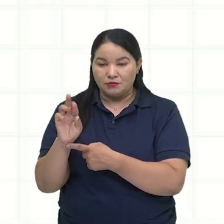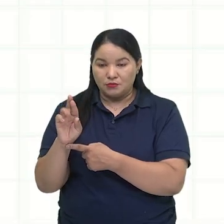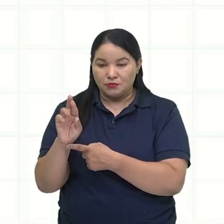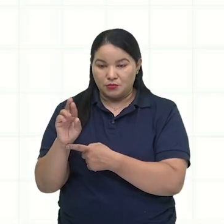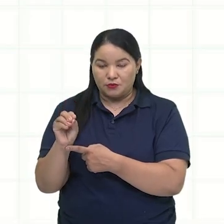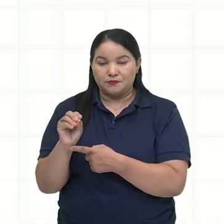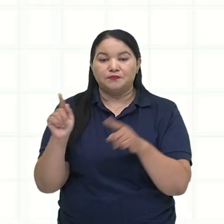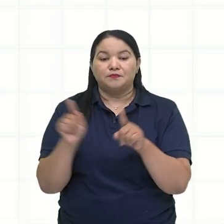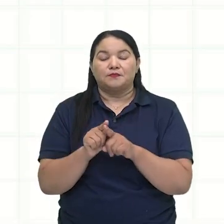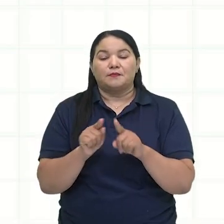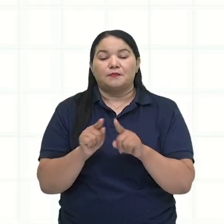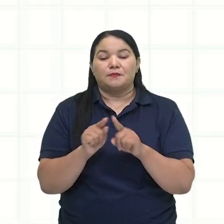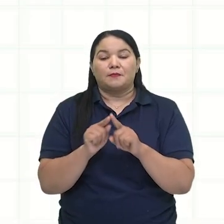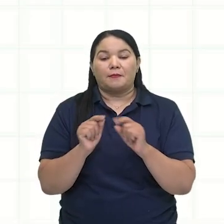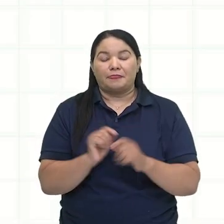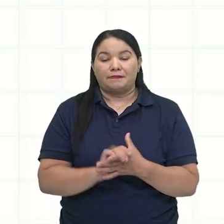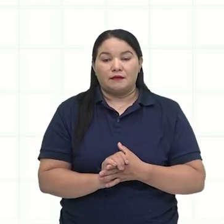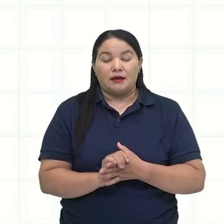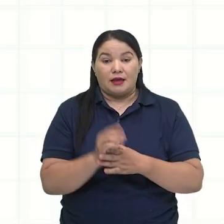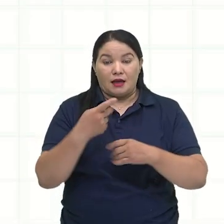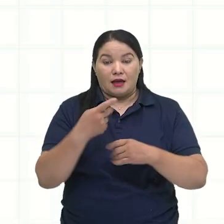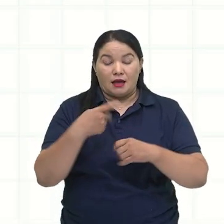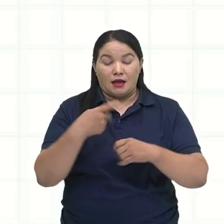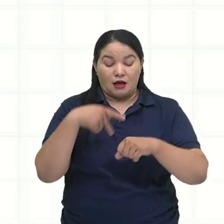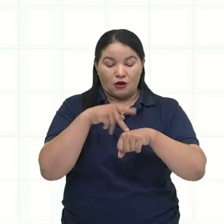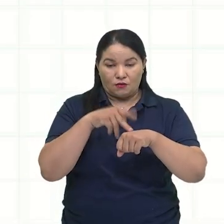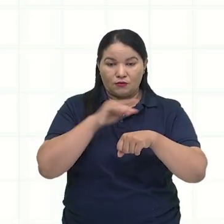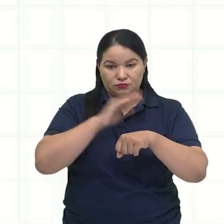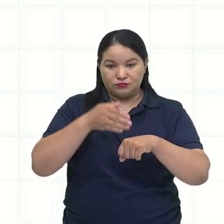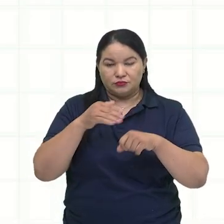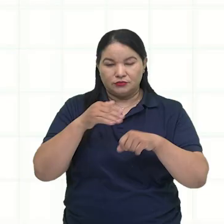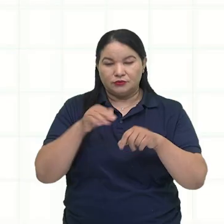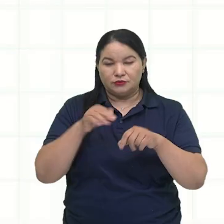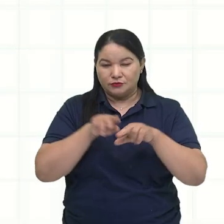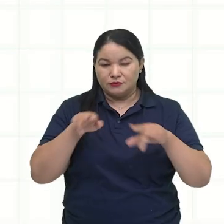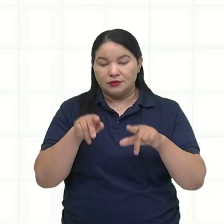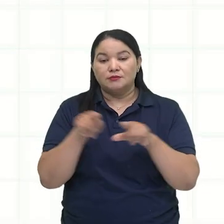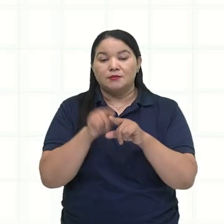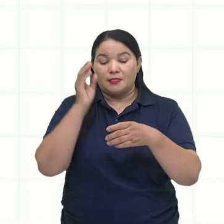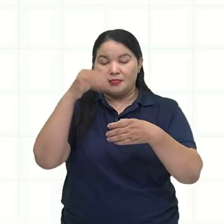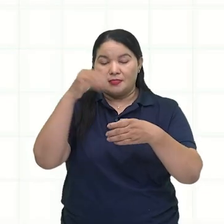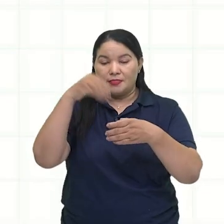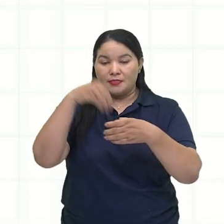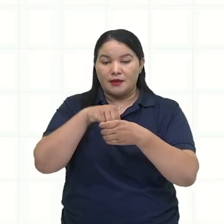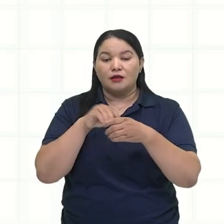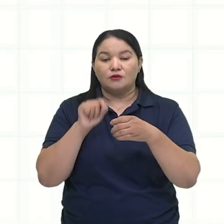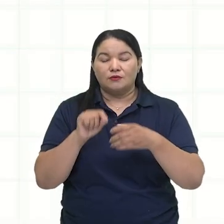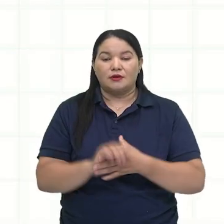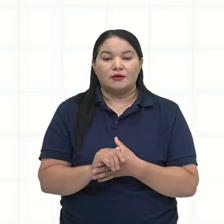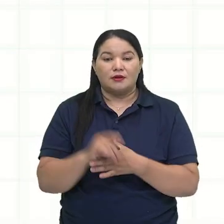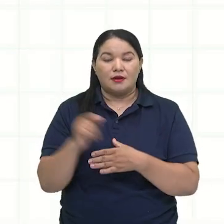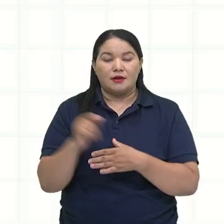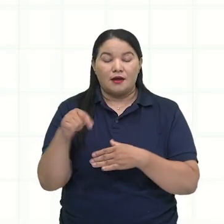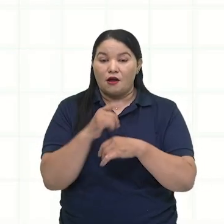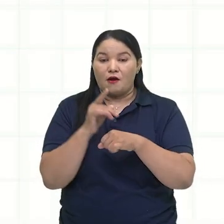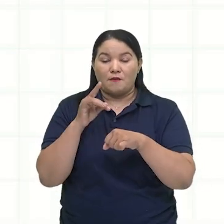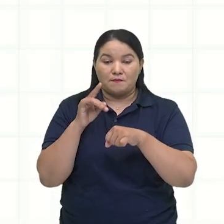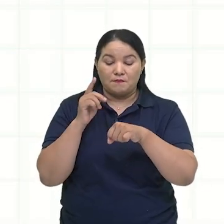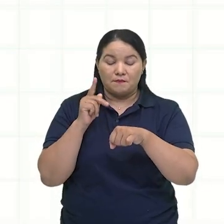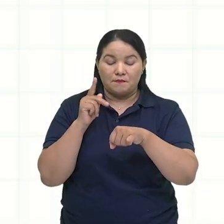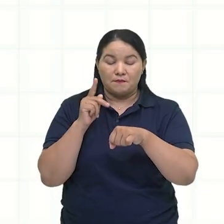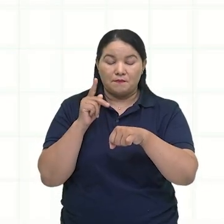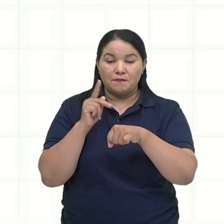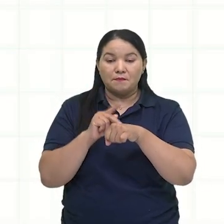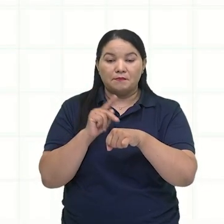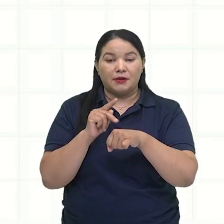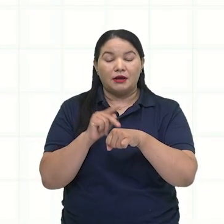que as rochas ígneas intrusivas, né, elas serão o quê? Mais resistentes, porque elas